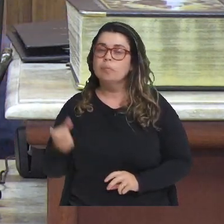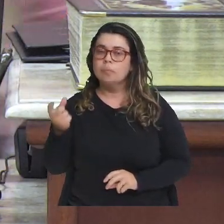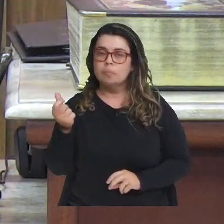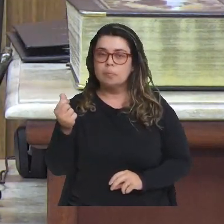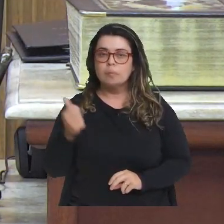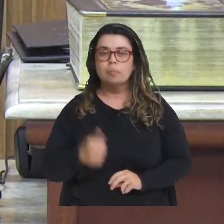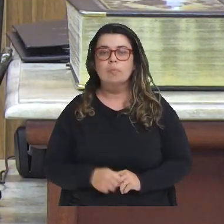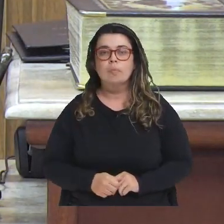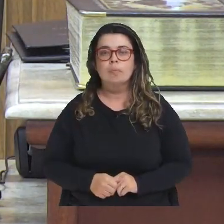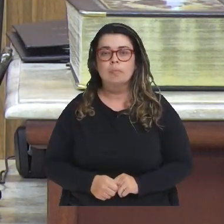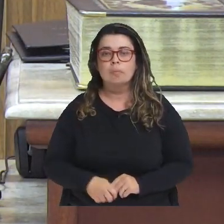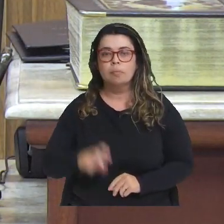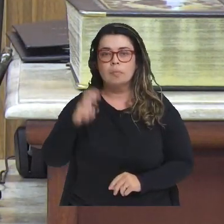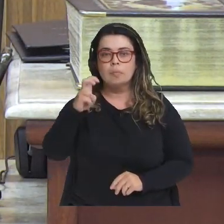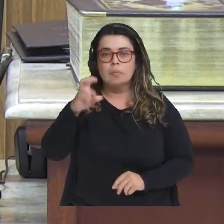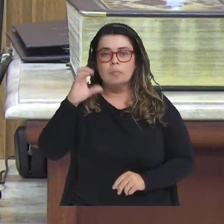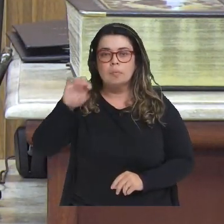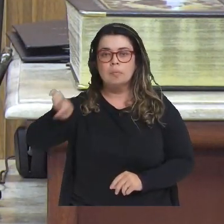de